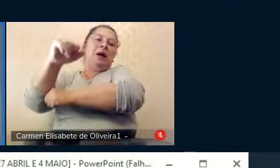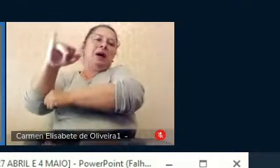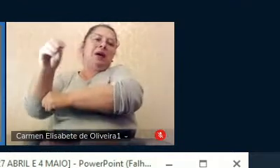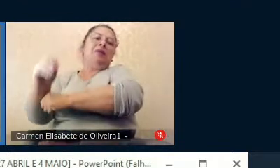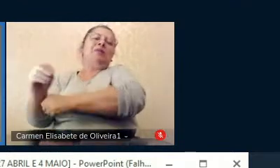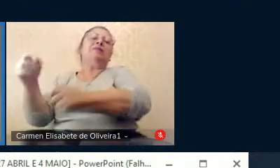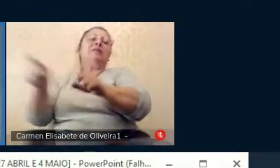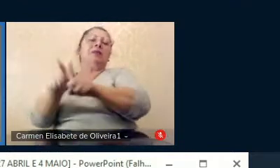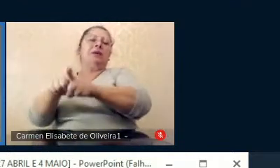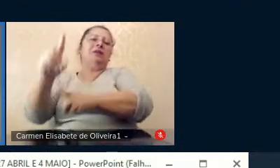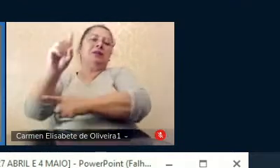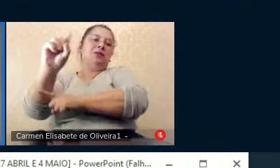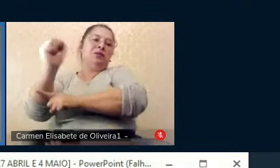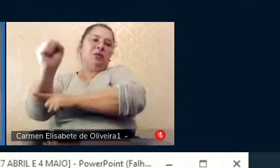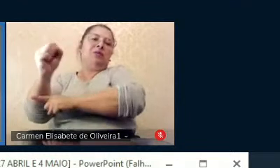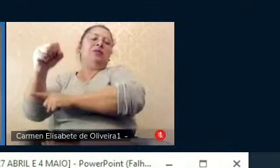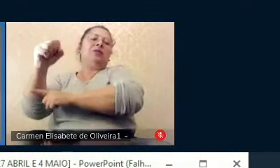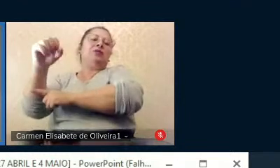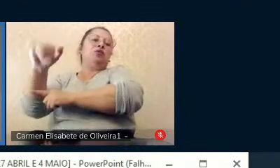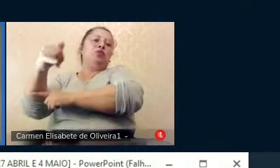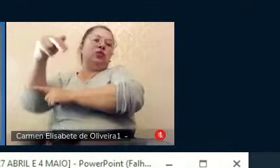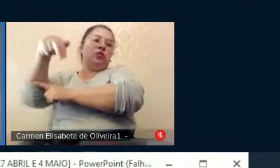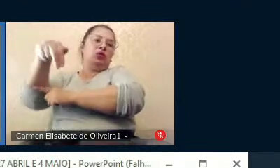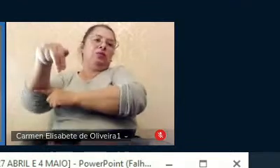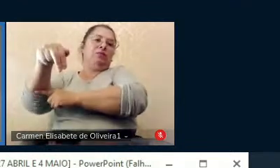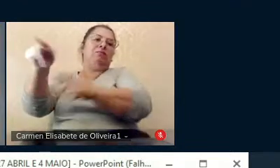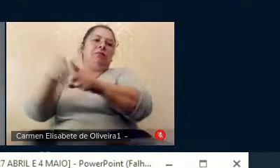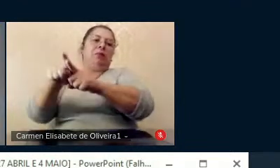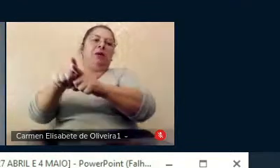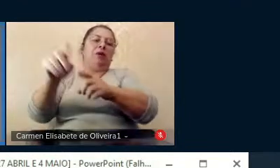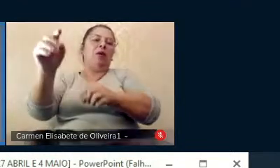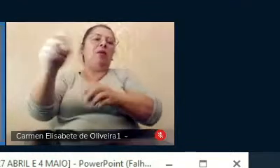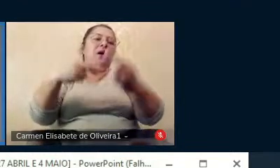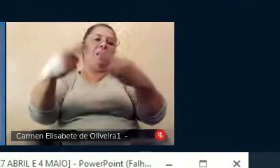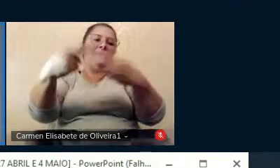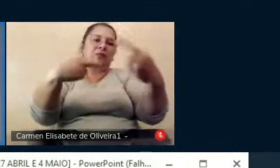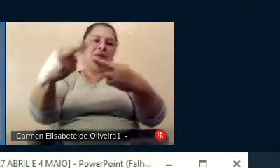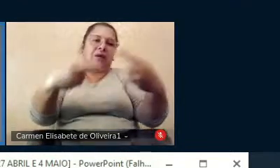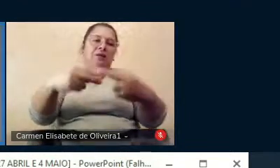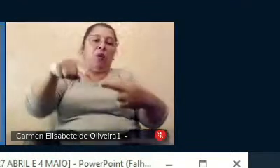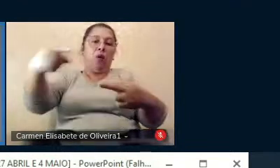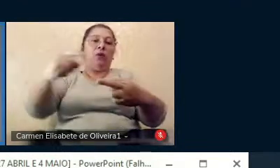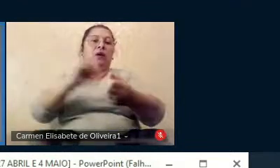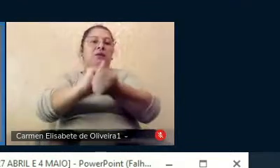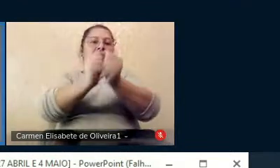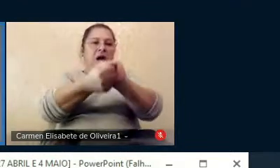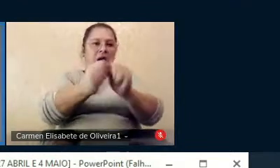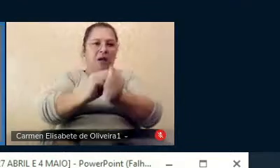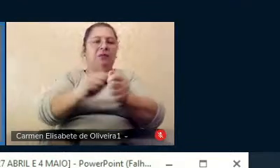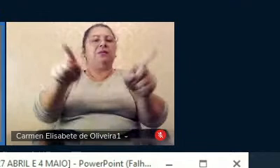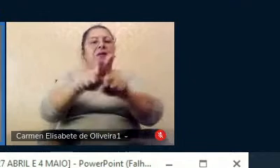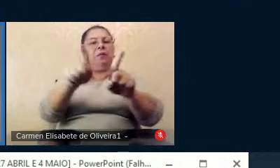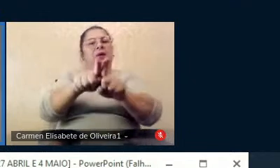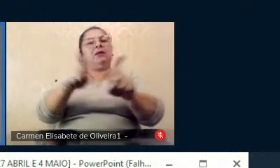literatura surda e a relação com outras artes. Vamos falar da modalidade